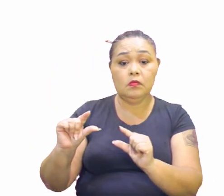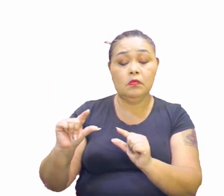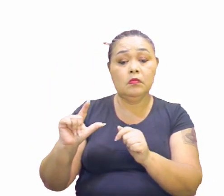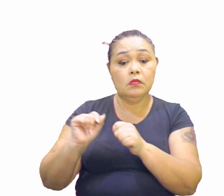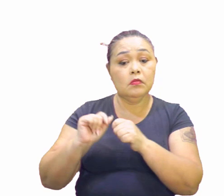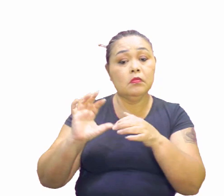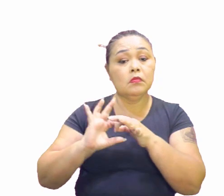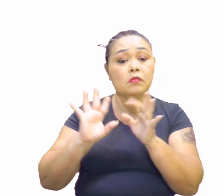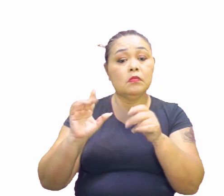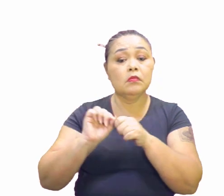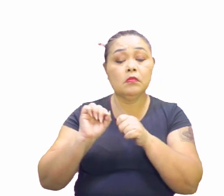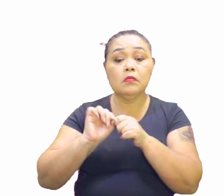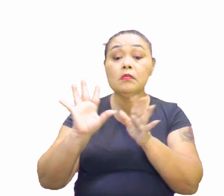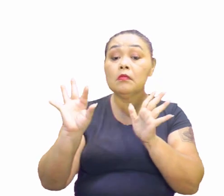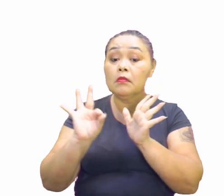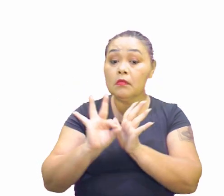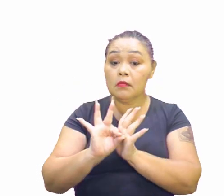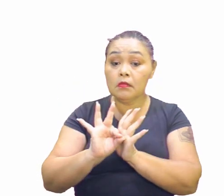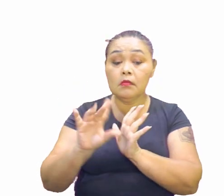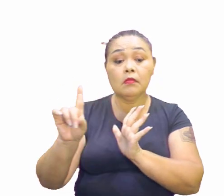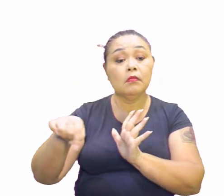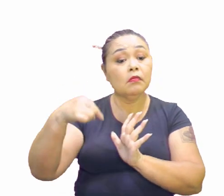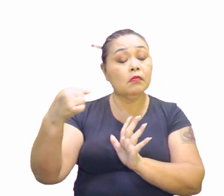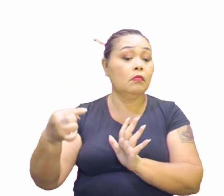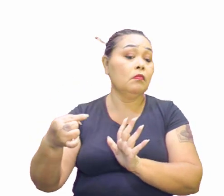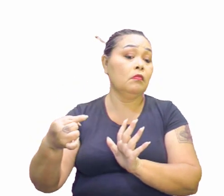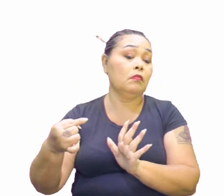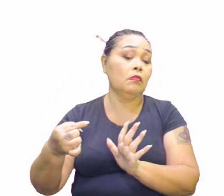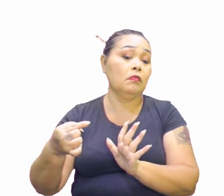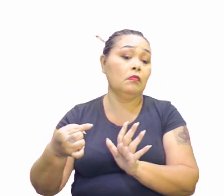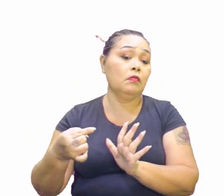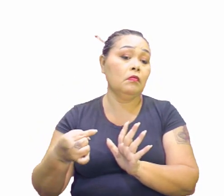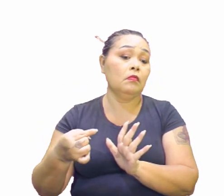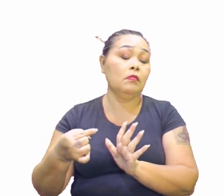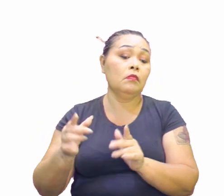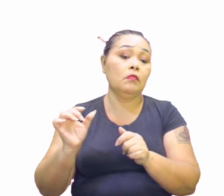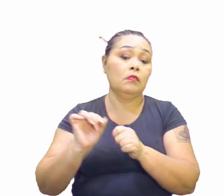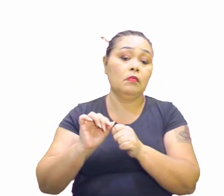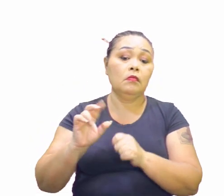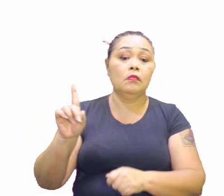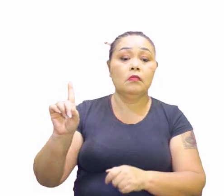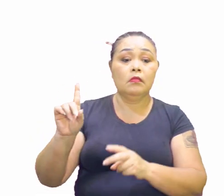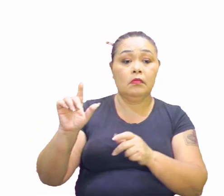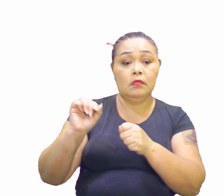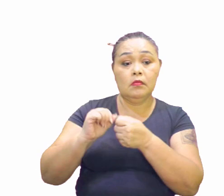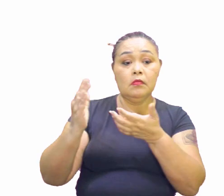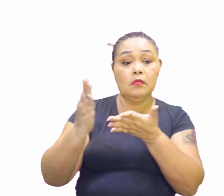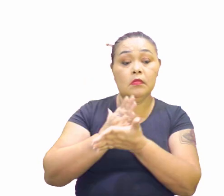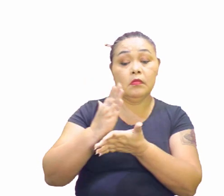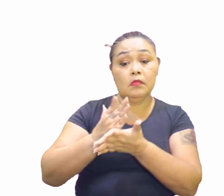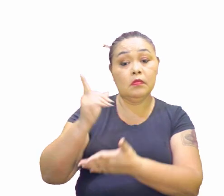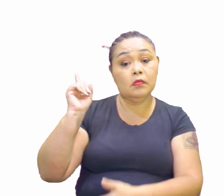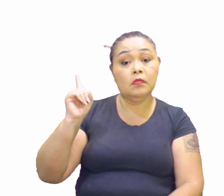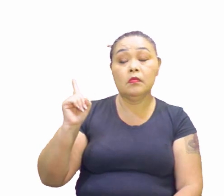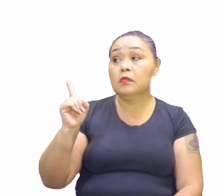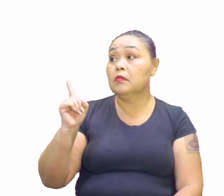questão da liberação da maconha, que está lá na Isto É, na revista, tá? Isso aqui,